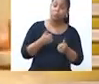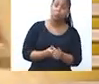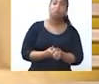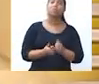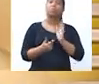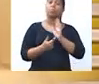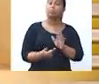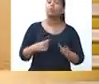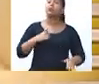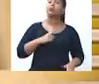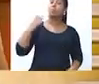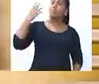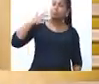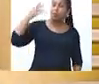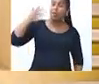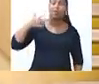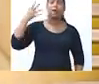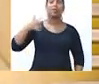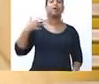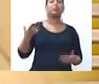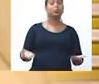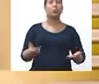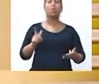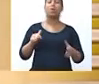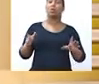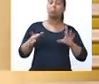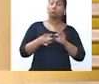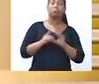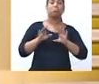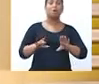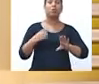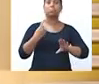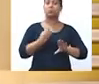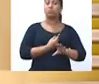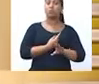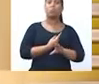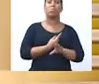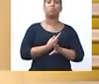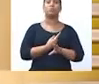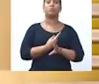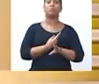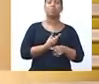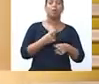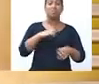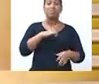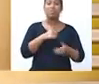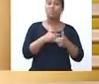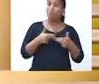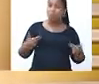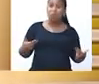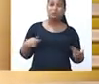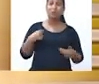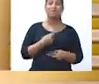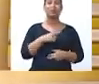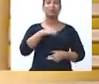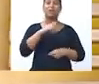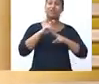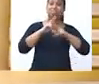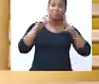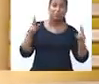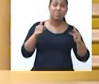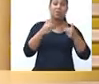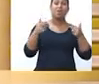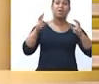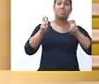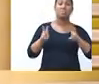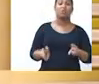aparecemos, tem palestra. Então, isso é inegável. Tá. Mas quando a gente ainda aperta um pouquinho, você vai ver que nós temos diferenças e essa questão